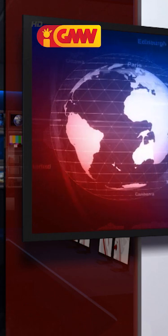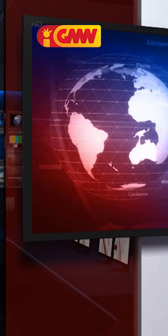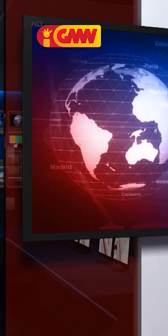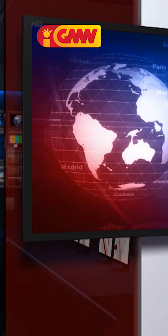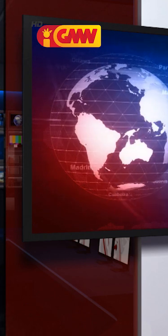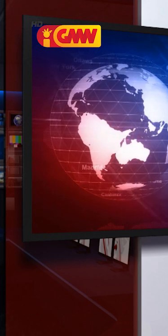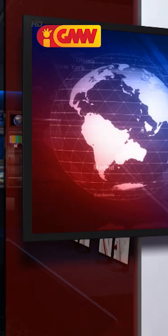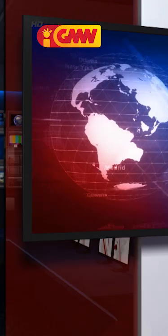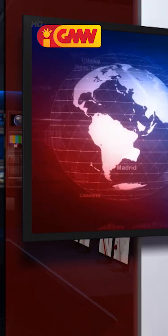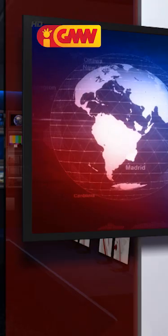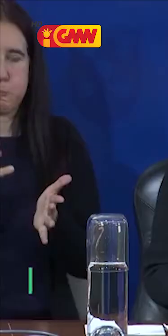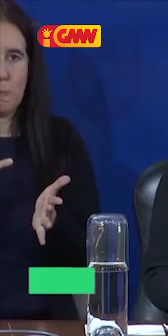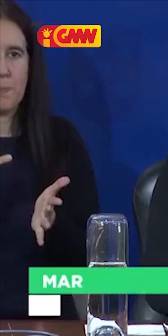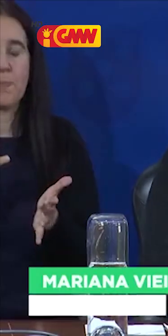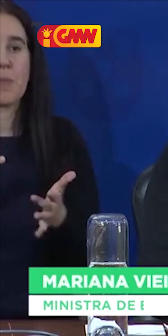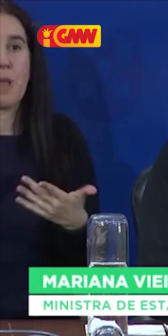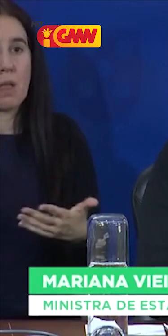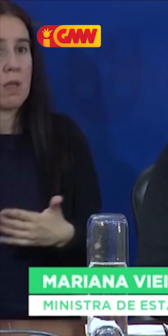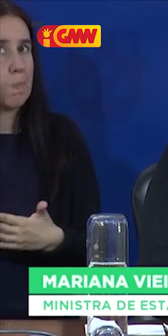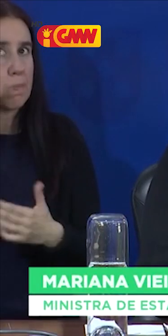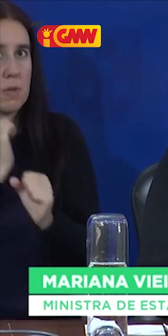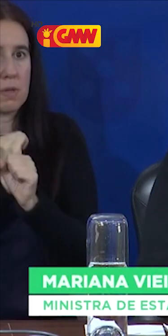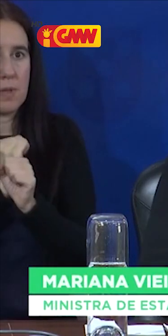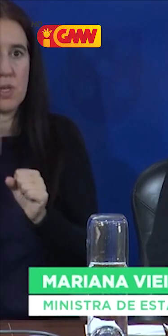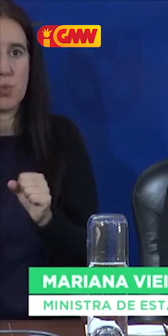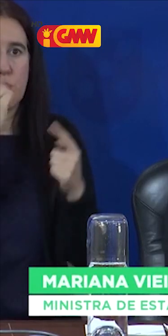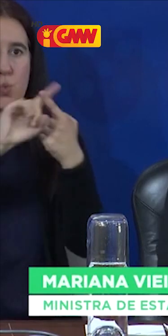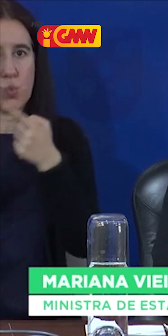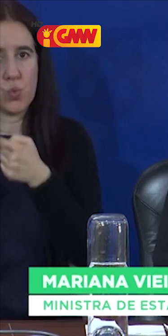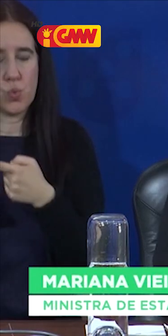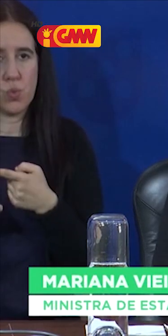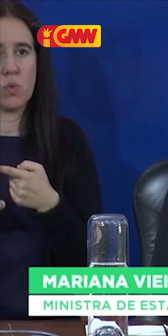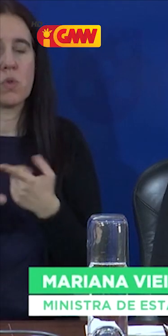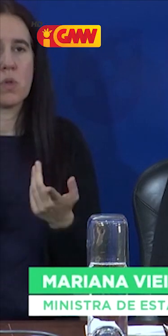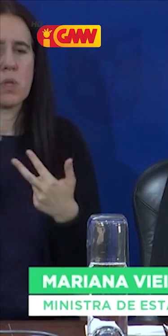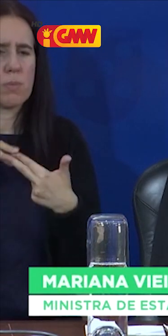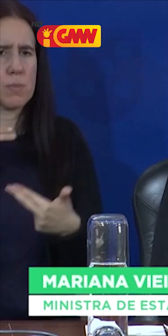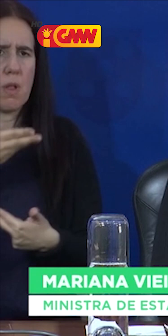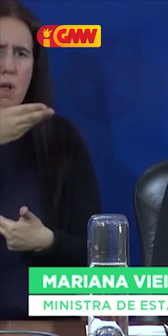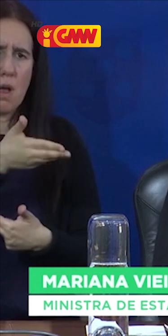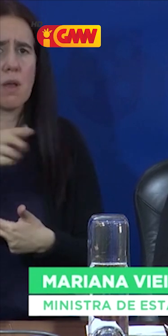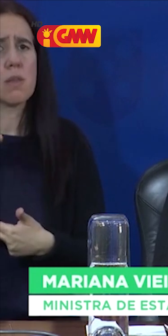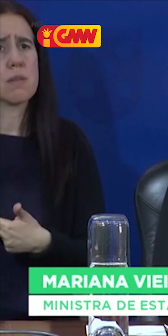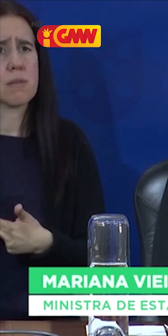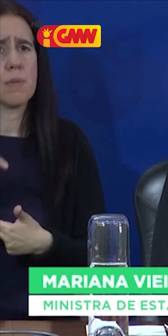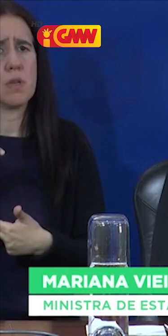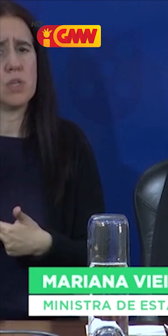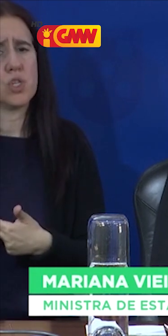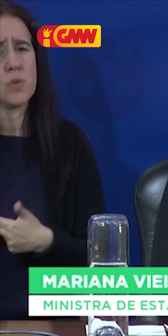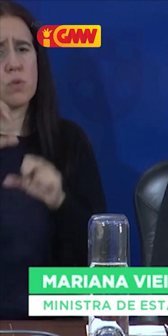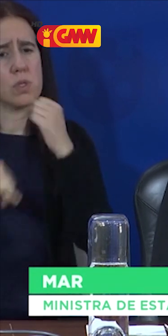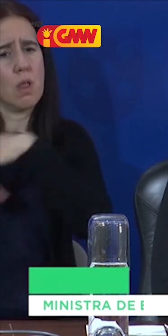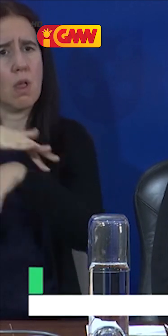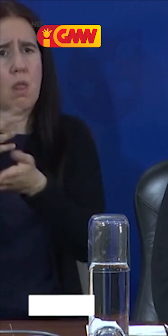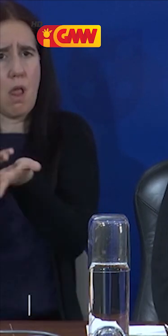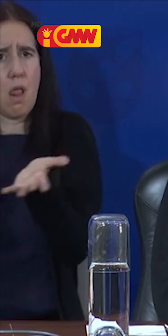e da Presidência. Estamos a trabalhar com diversas instituições, com as câmaras municipais e também com instituições da sociedade